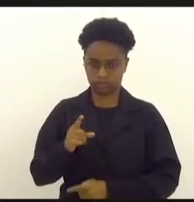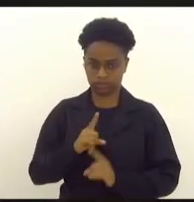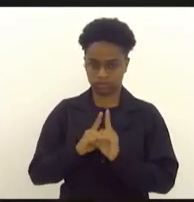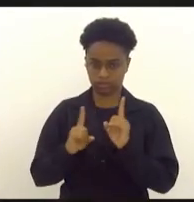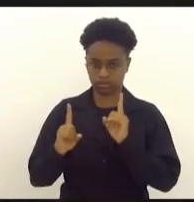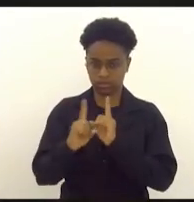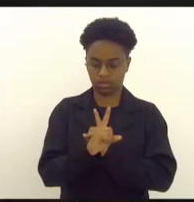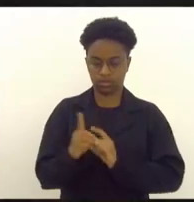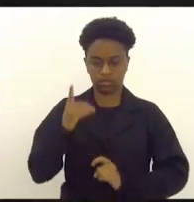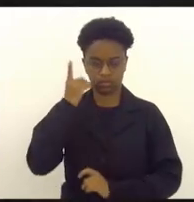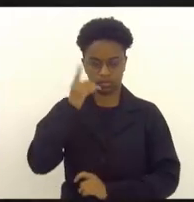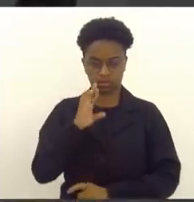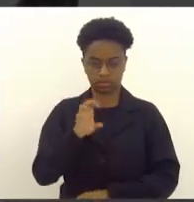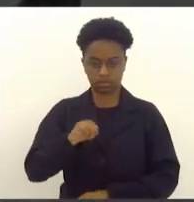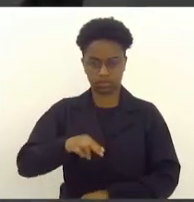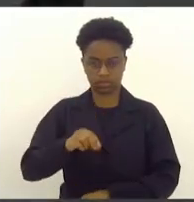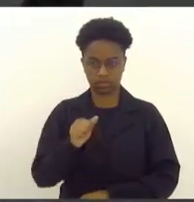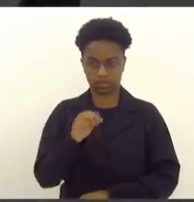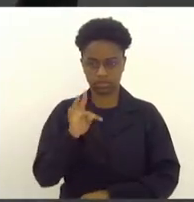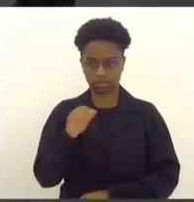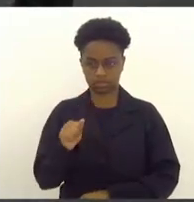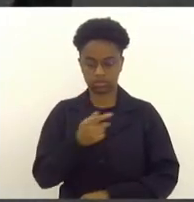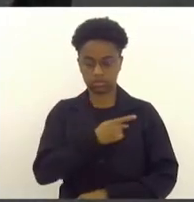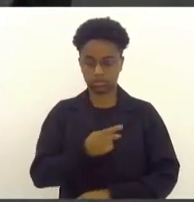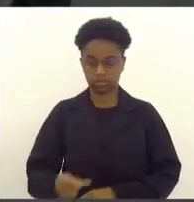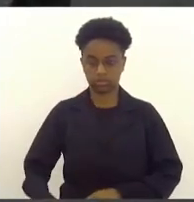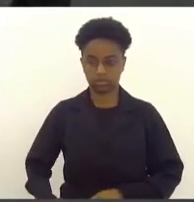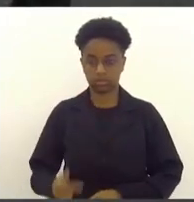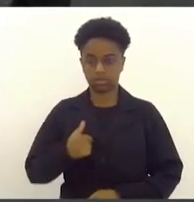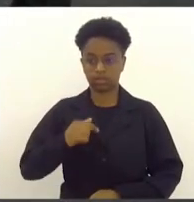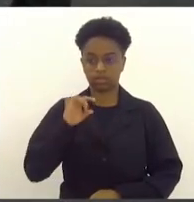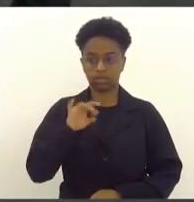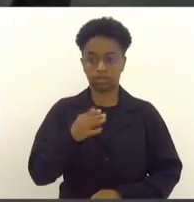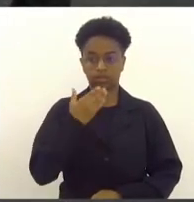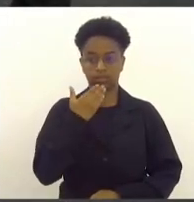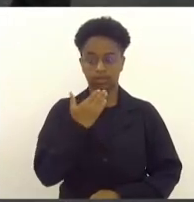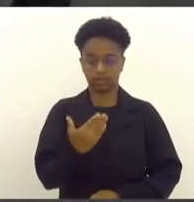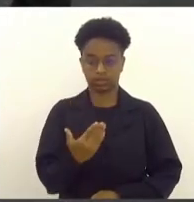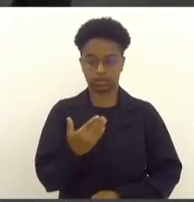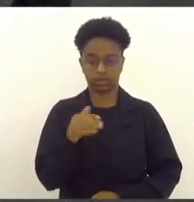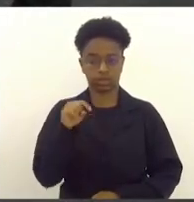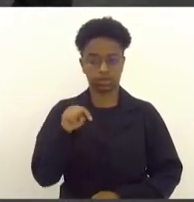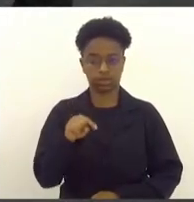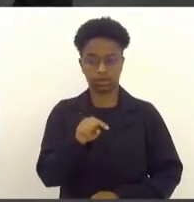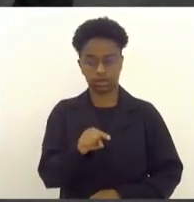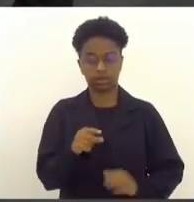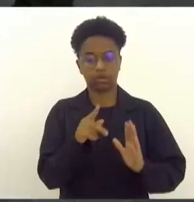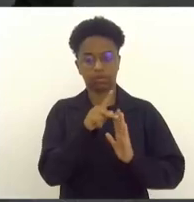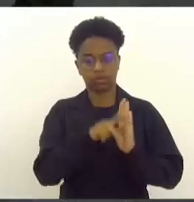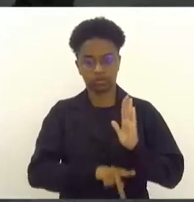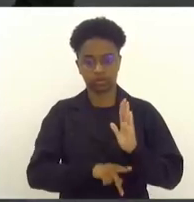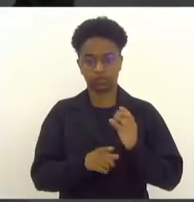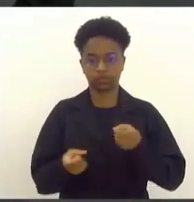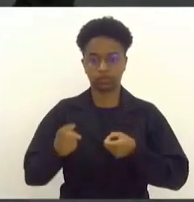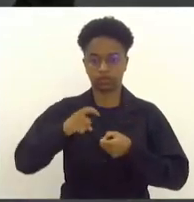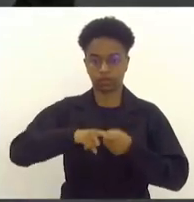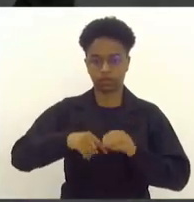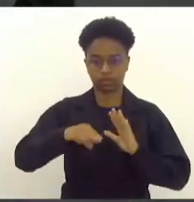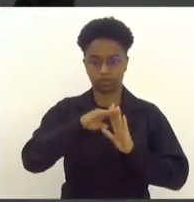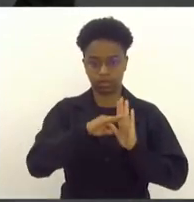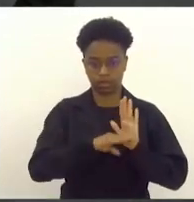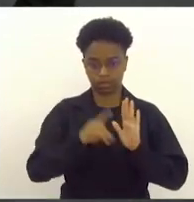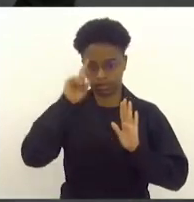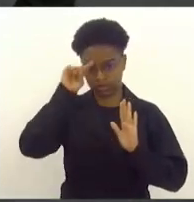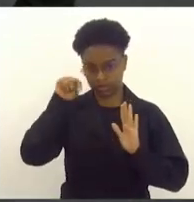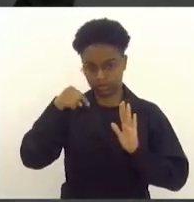Renata Souza seu presidente só para solicitar que este projeto venha pauta novamente na